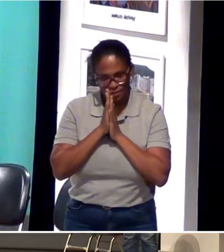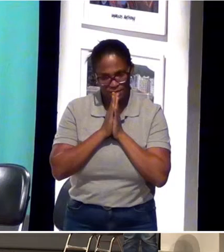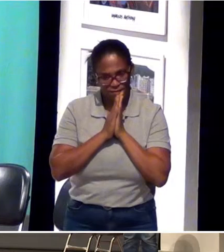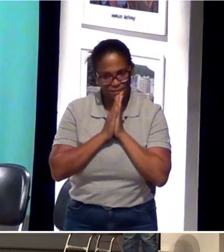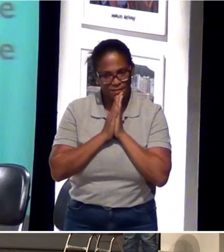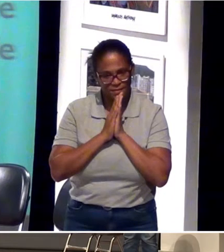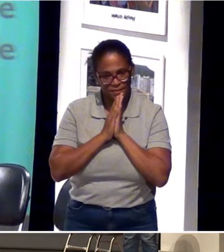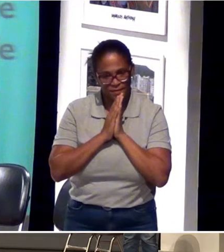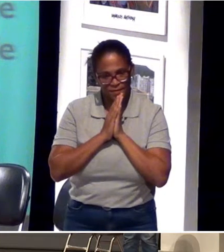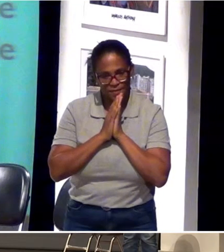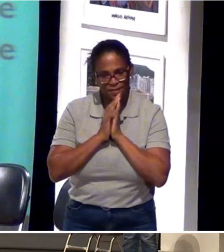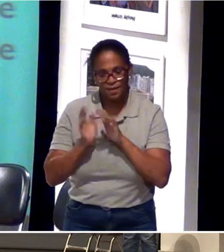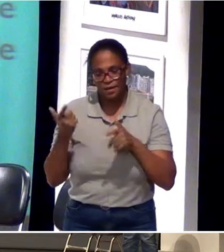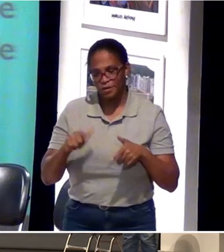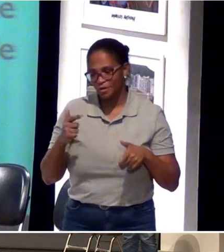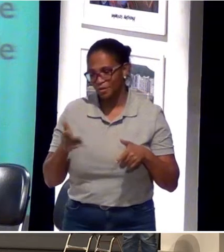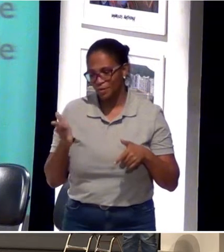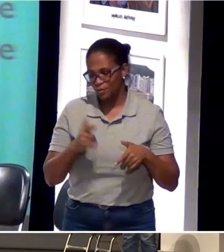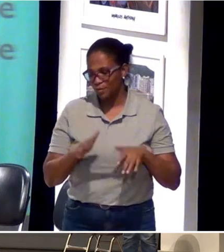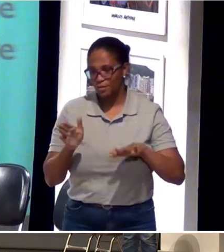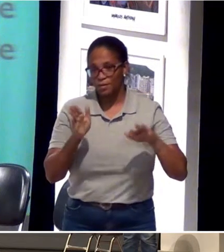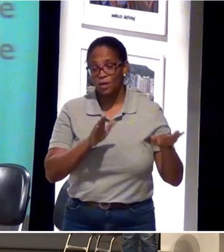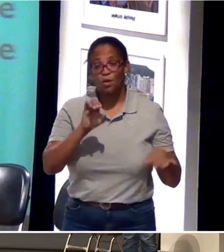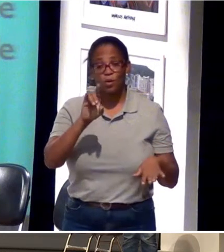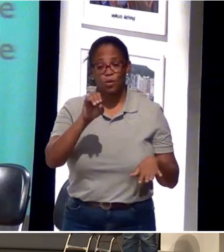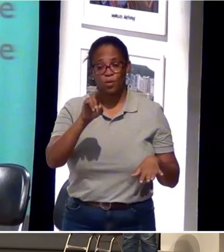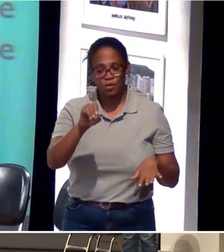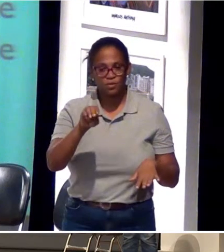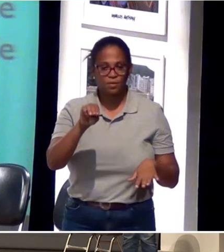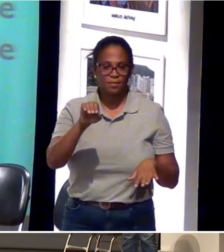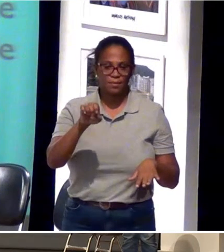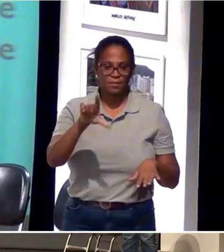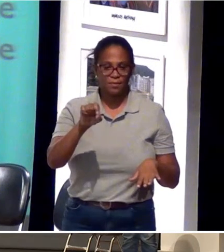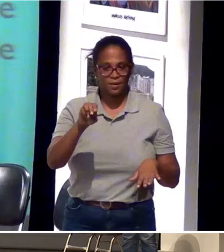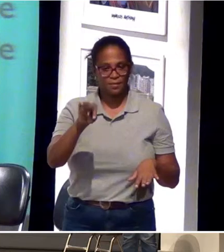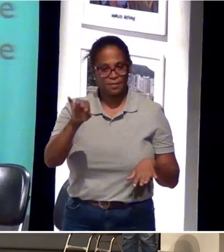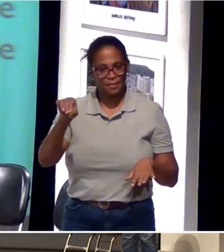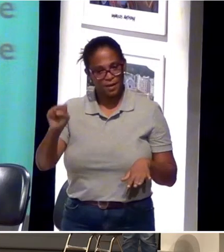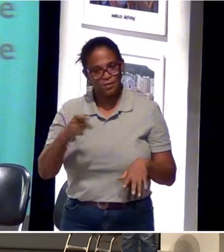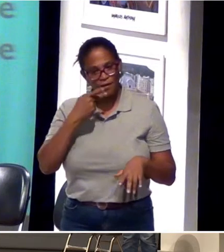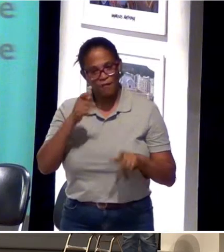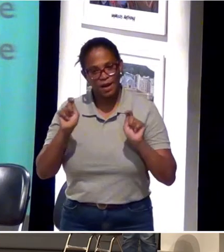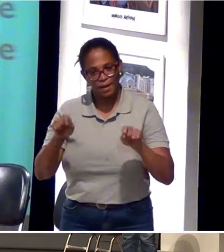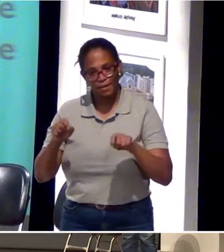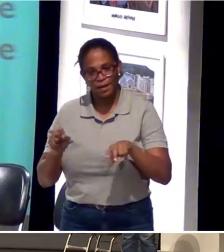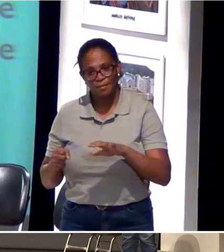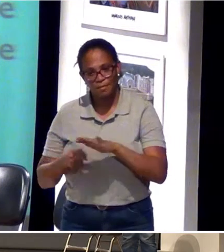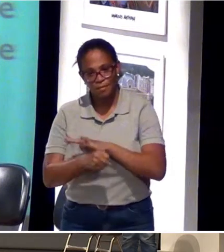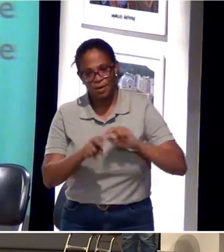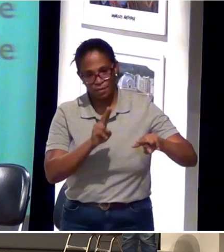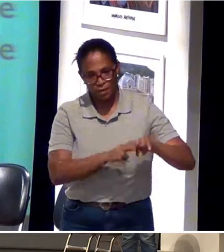mais um, né? Que é isso, que é o Código Melo Matos, ele vai falar da possibilidade de apreensão do adolescente que for